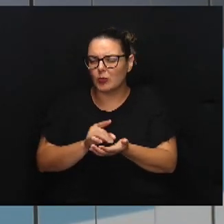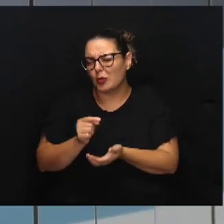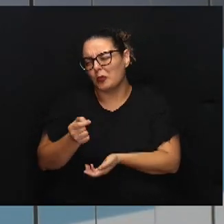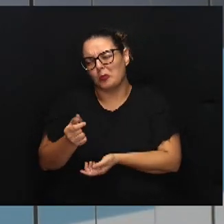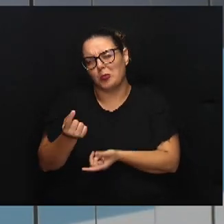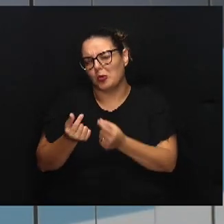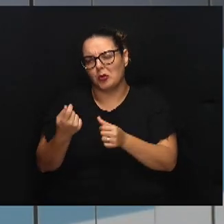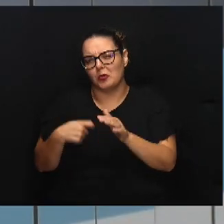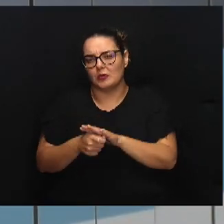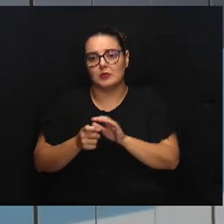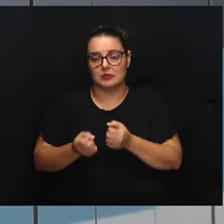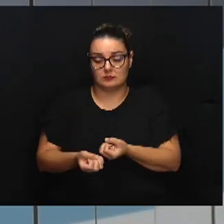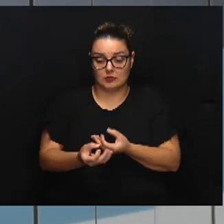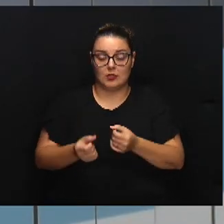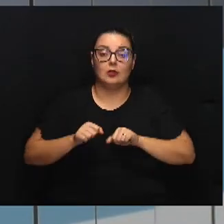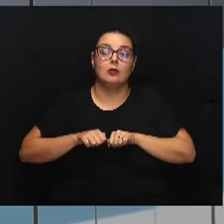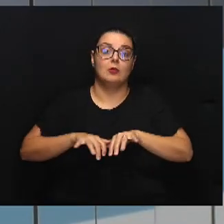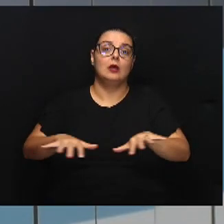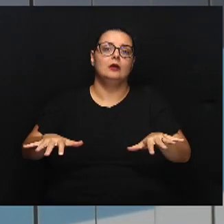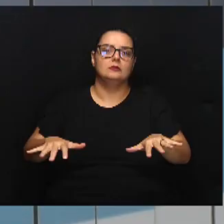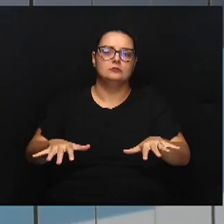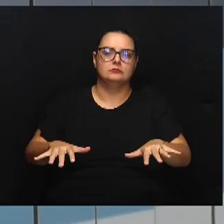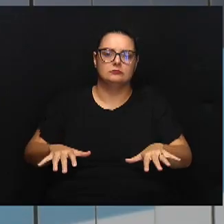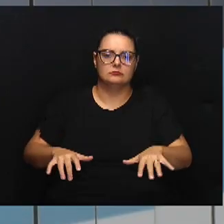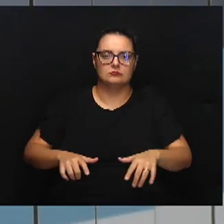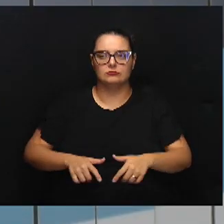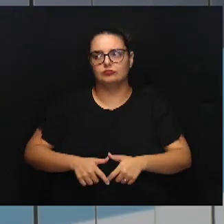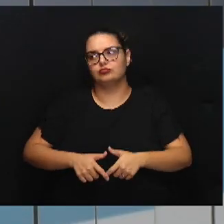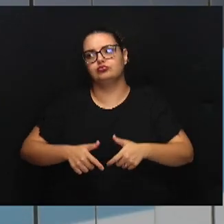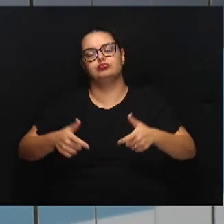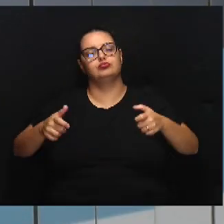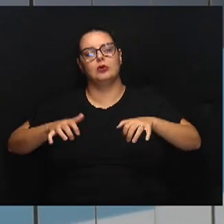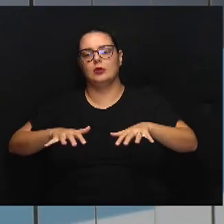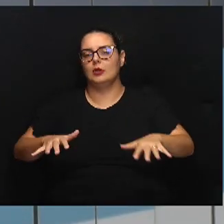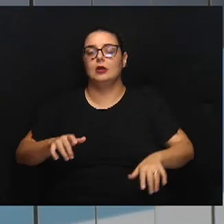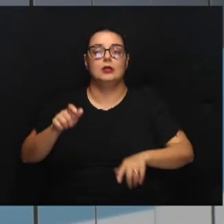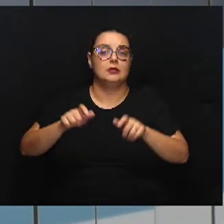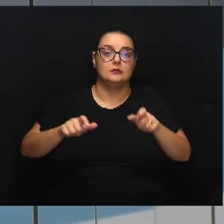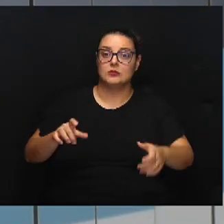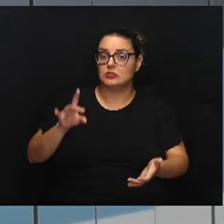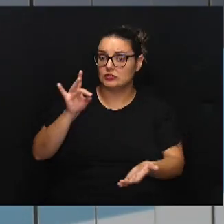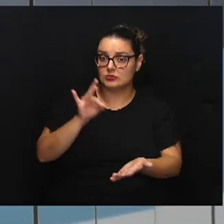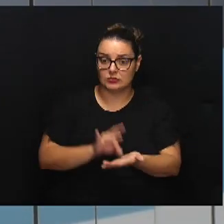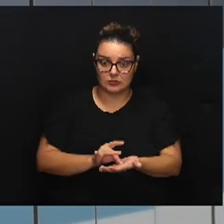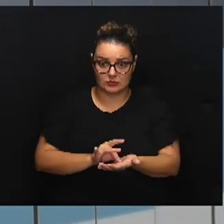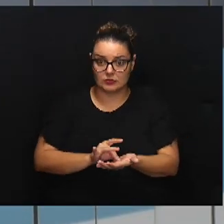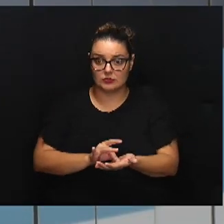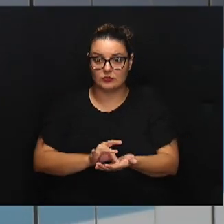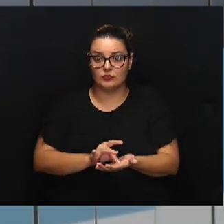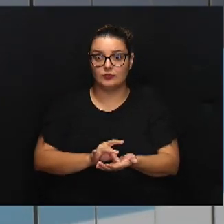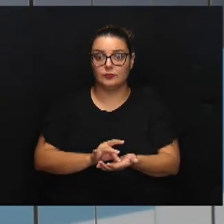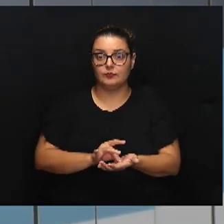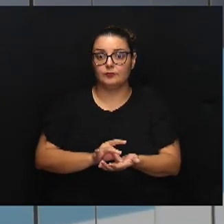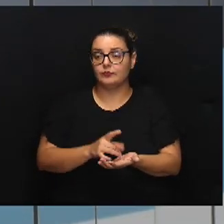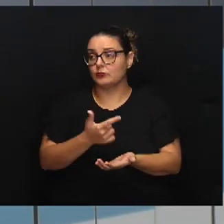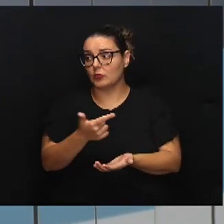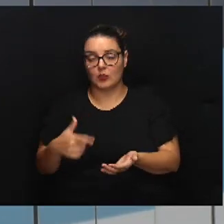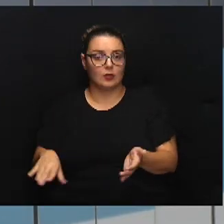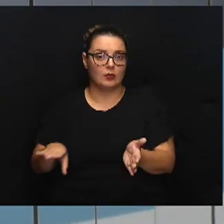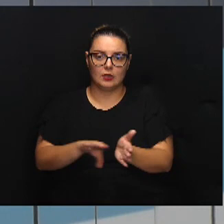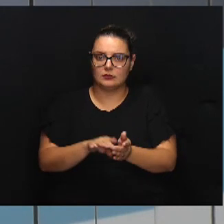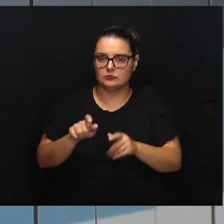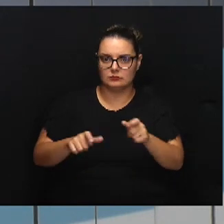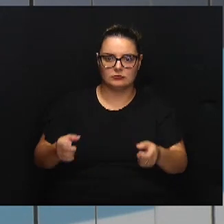nessa disseminação de informações em larga escala, né? As pessoas, elas, de fato, não chegam até as pessoas